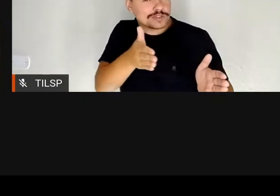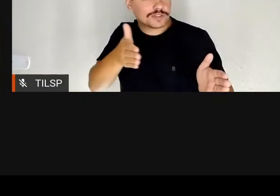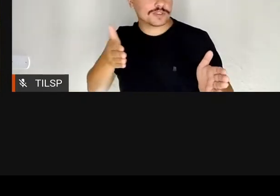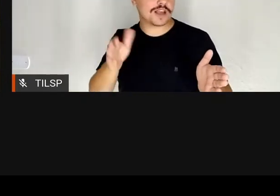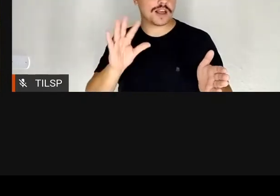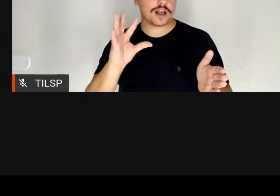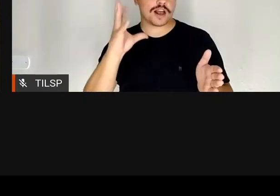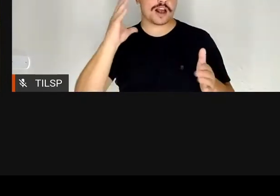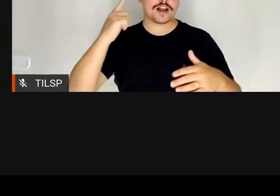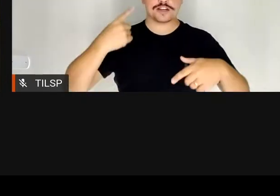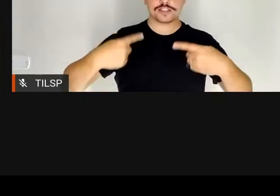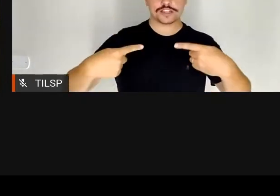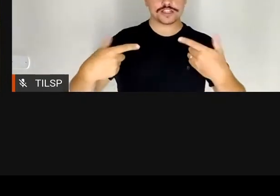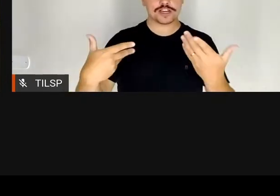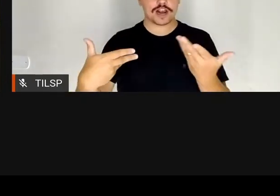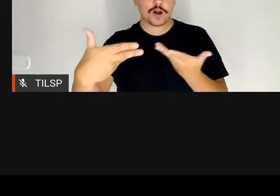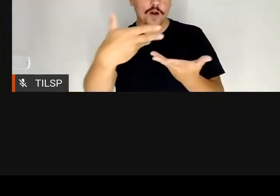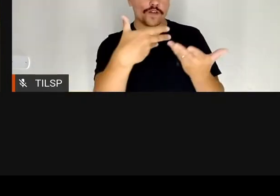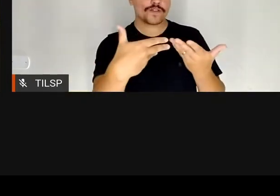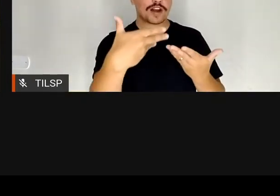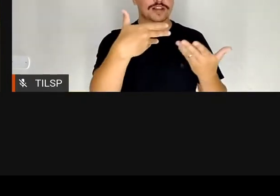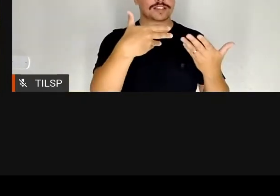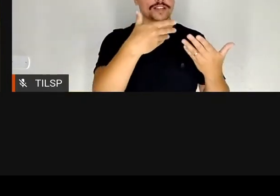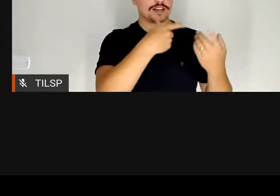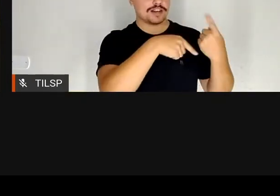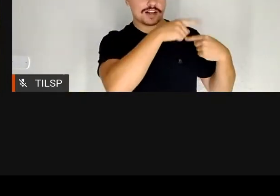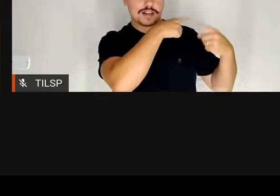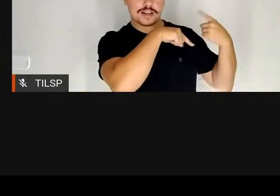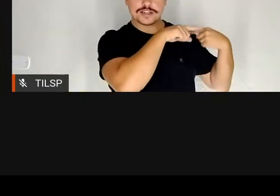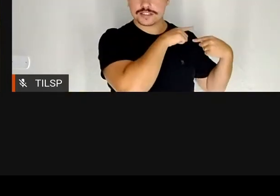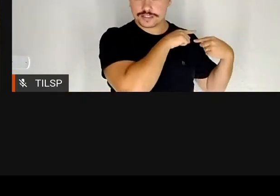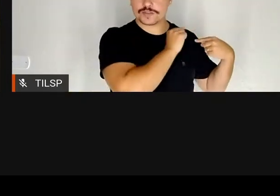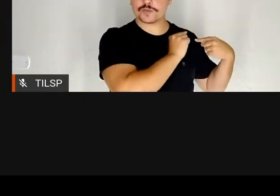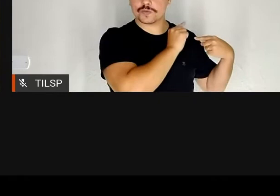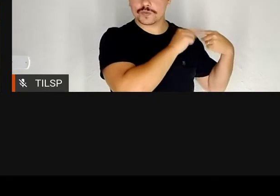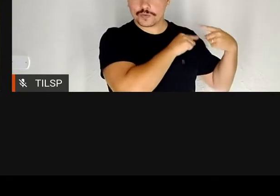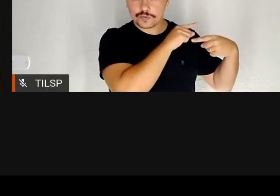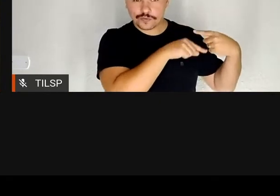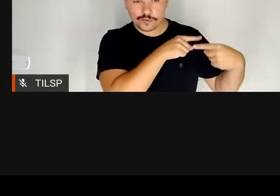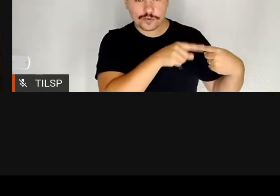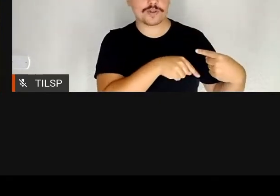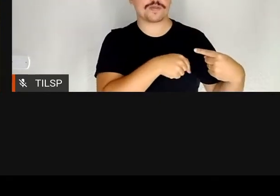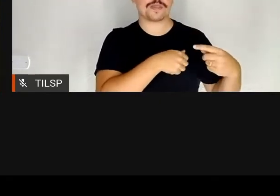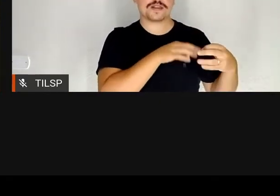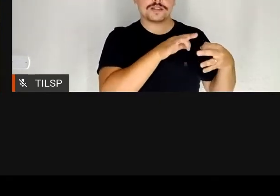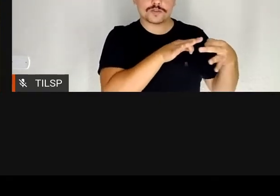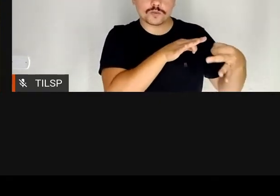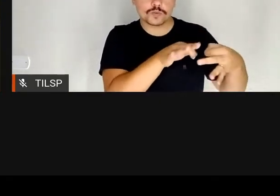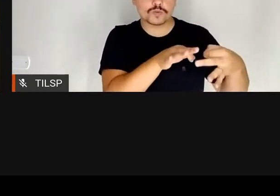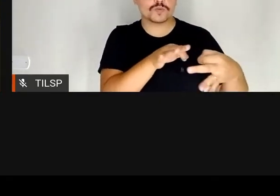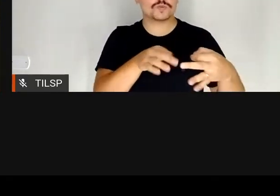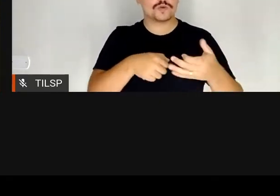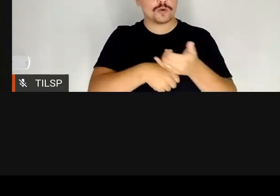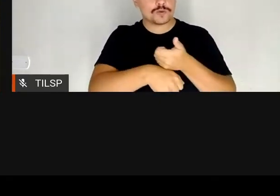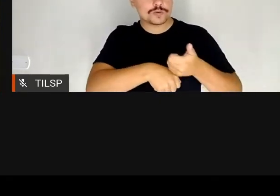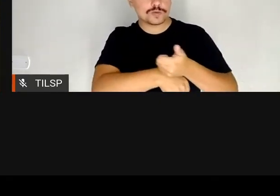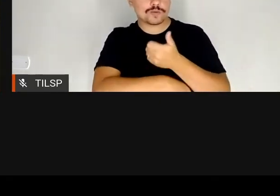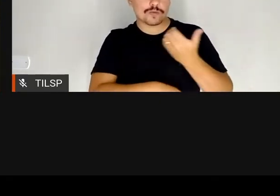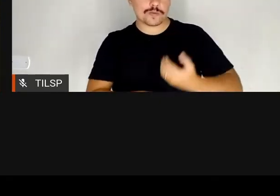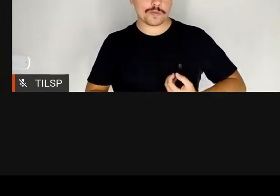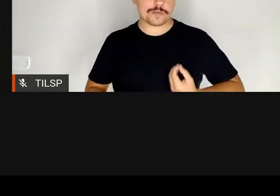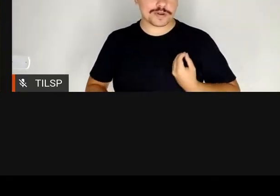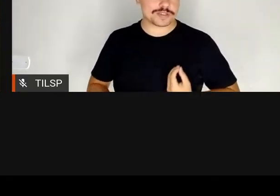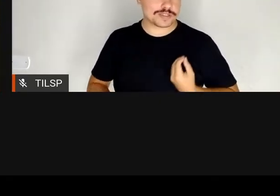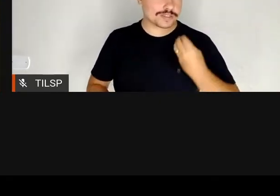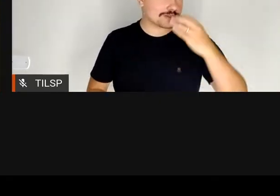diálogo com a produção das gerações que nos antecedem, daqueles que, né, moldam o nosso próprio presente, é fundamental.